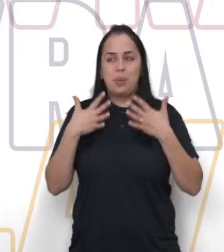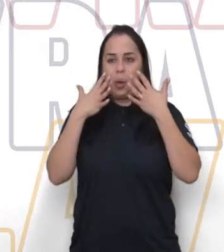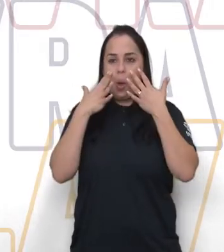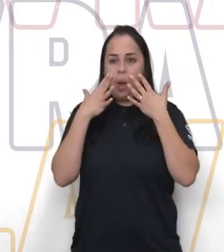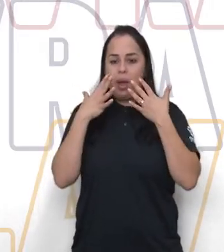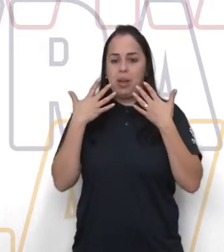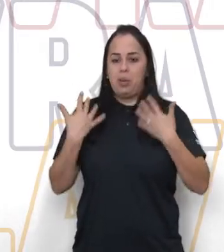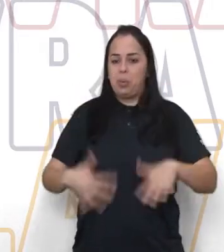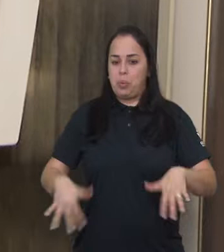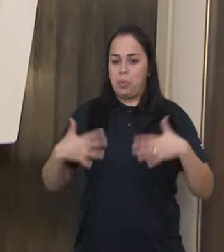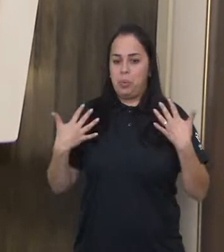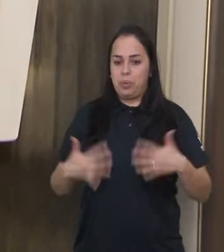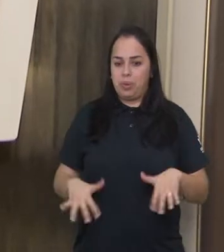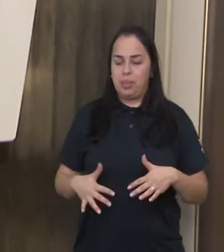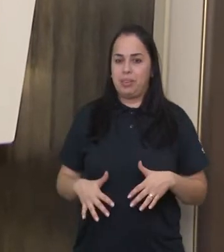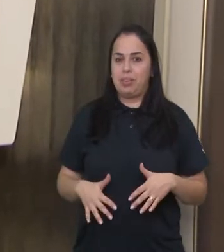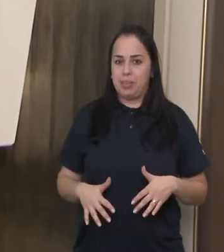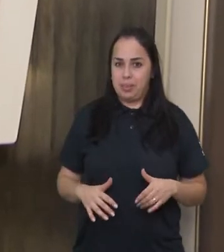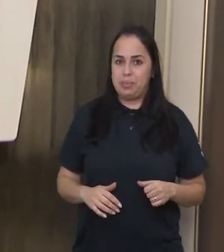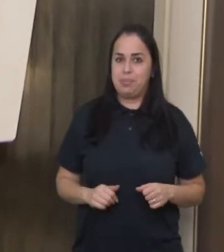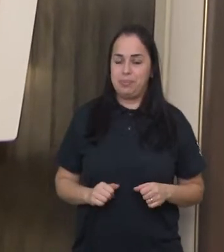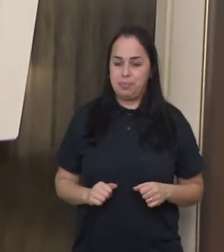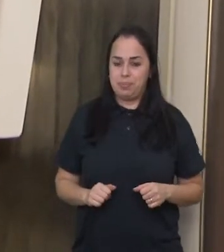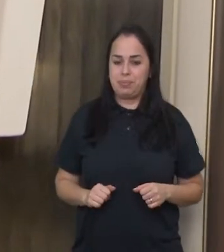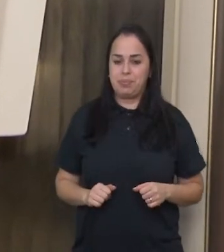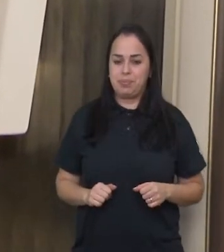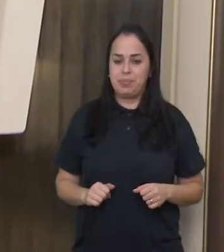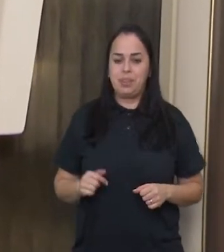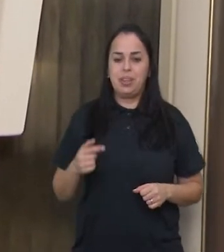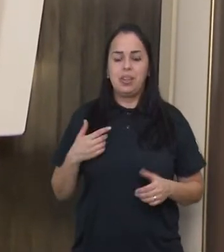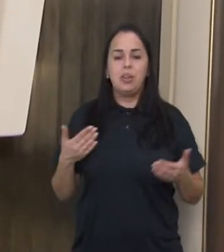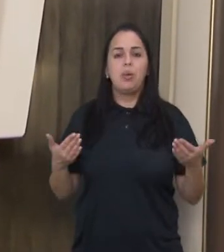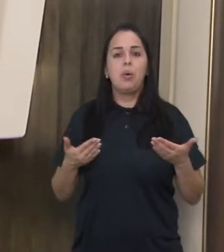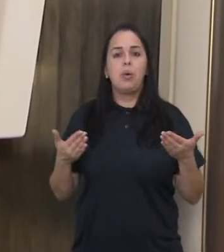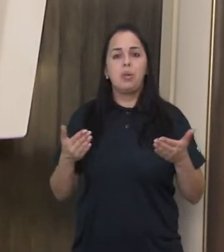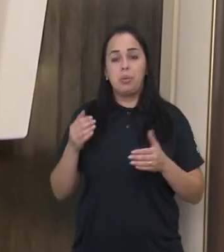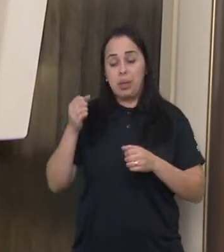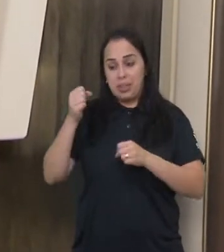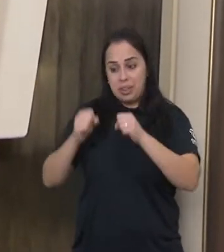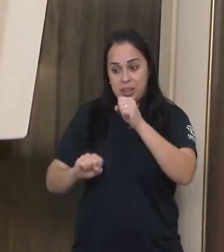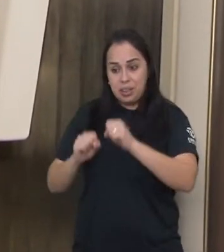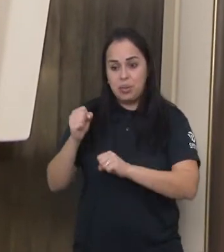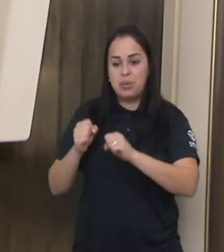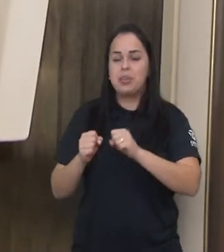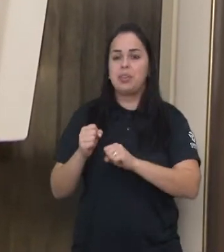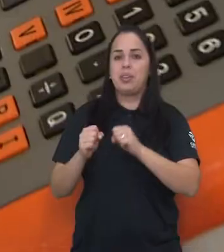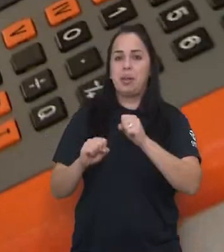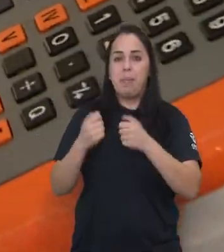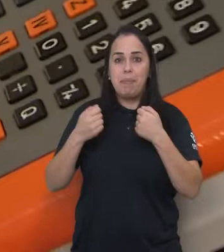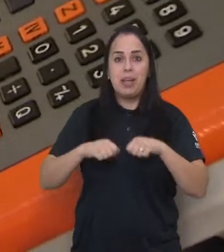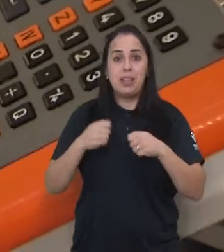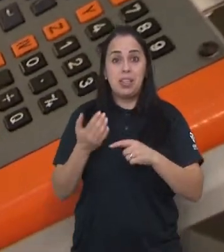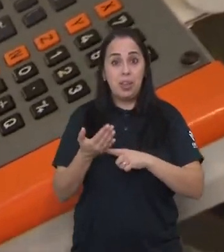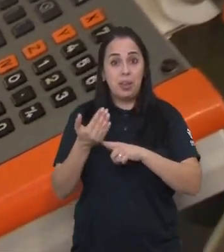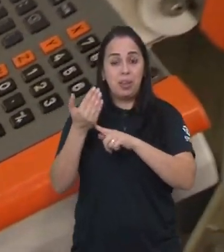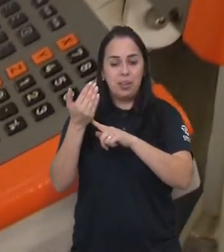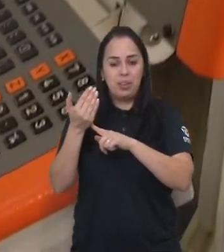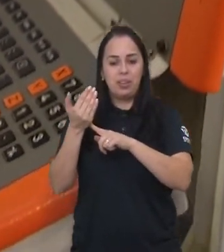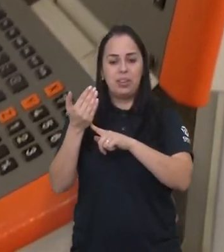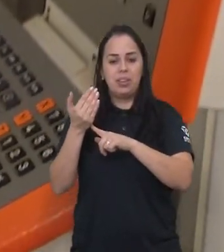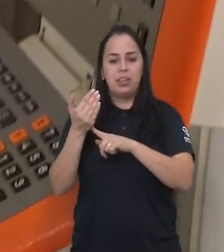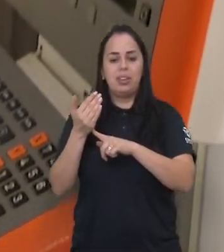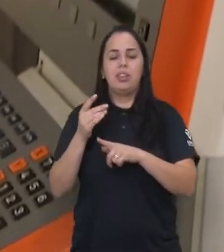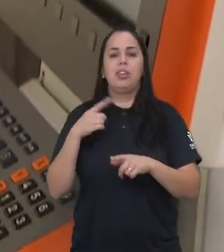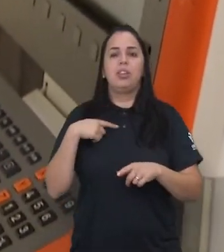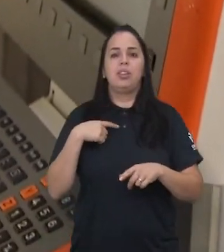impressionante com educação é importante para tudo na vida e não seria diferente para a indústria 4.0 a gente tá falando